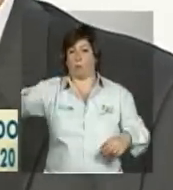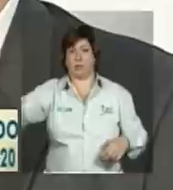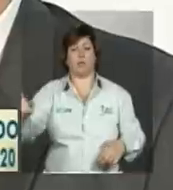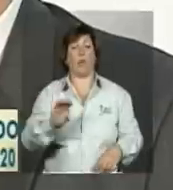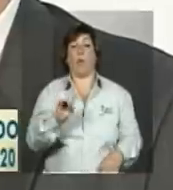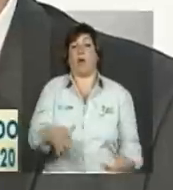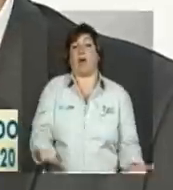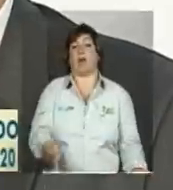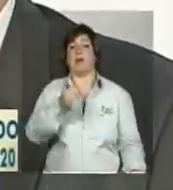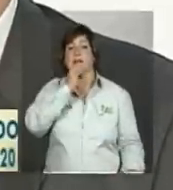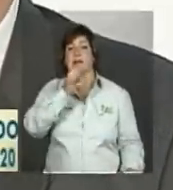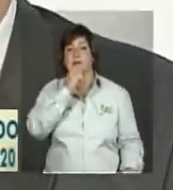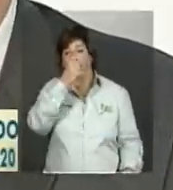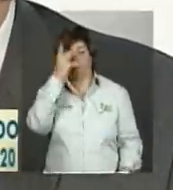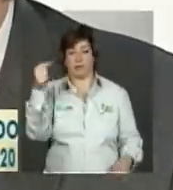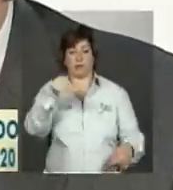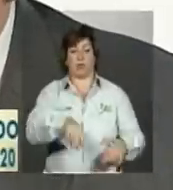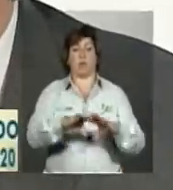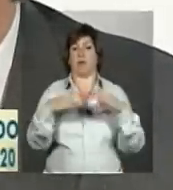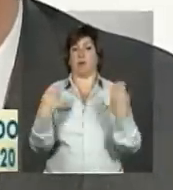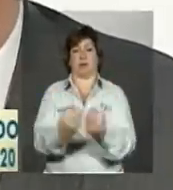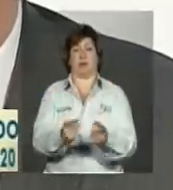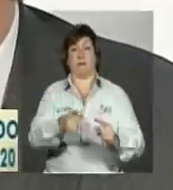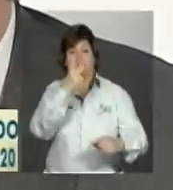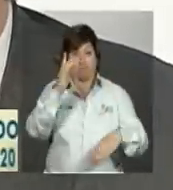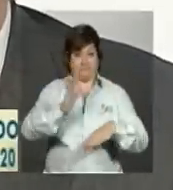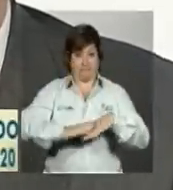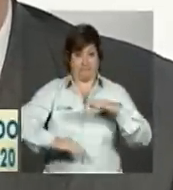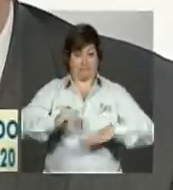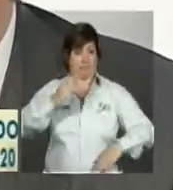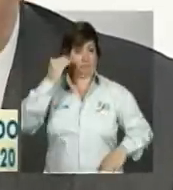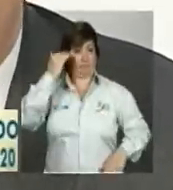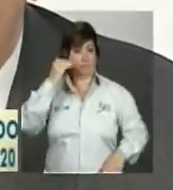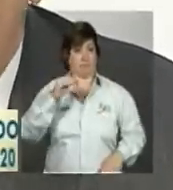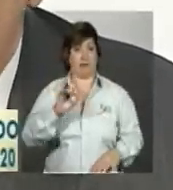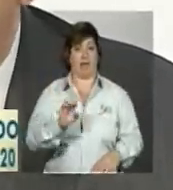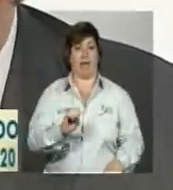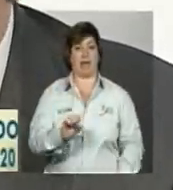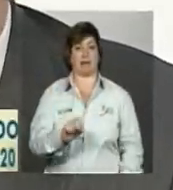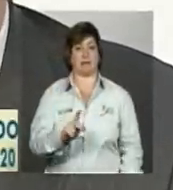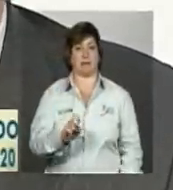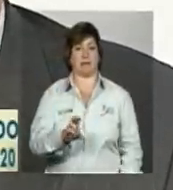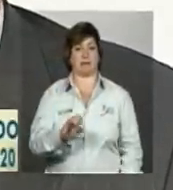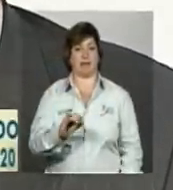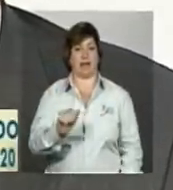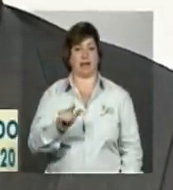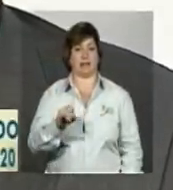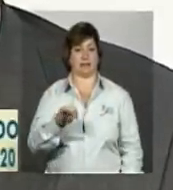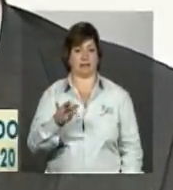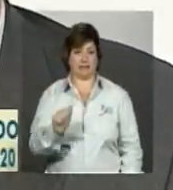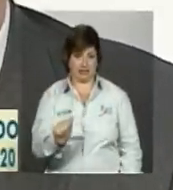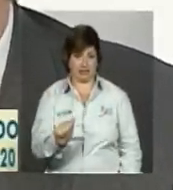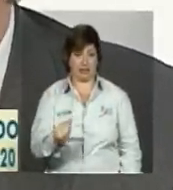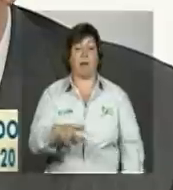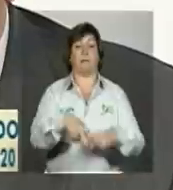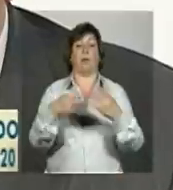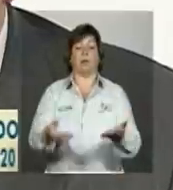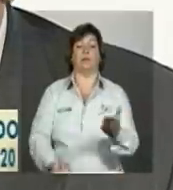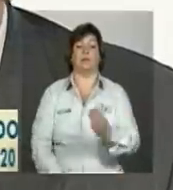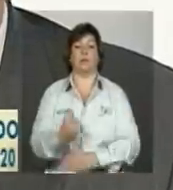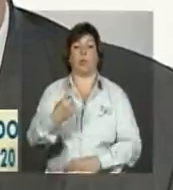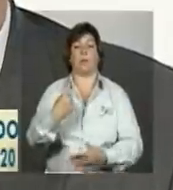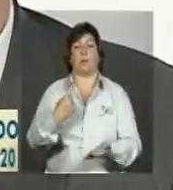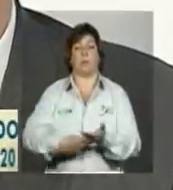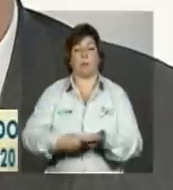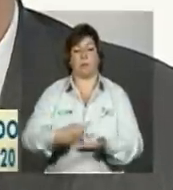delegado aqui na conferência. E é exatamente por causa disso que é lançado um processo negociador que deverá ir